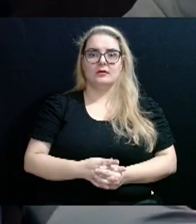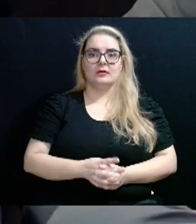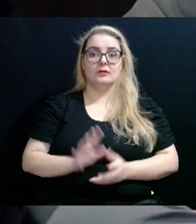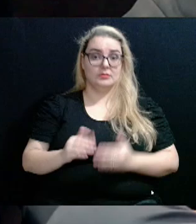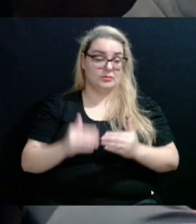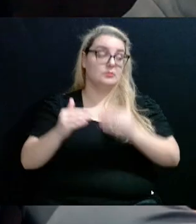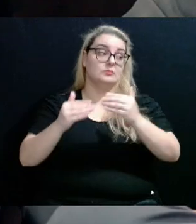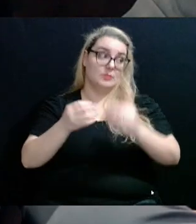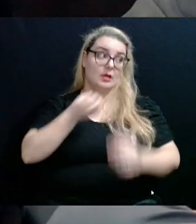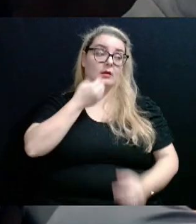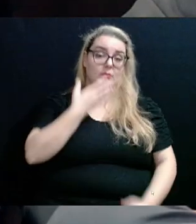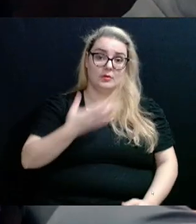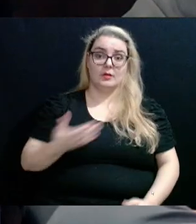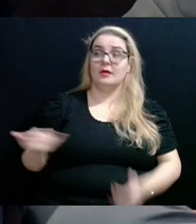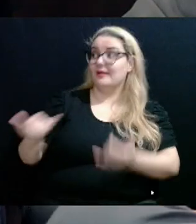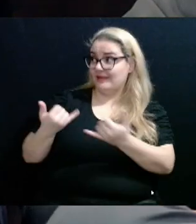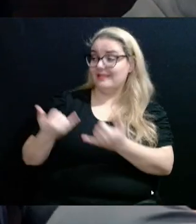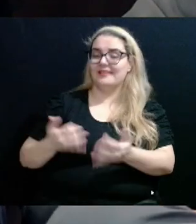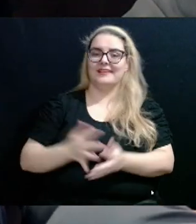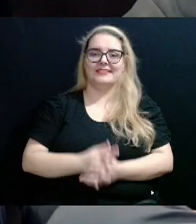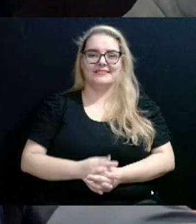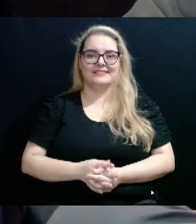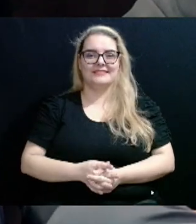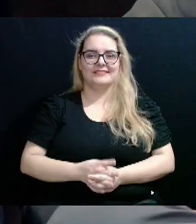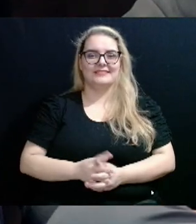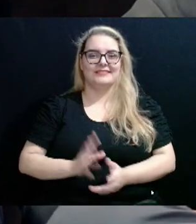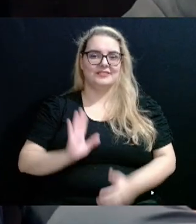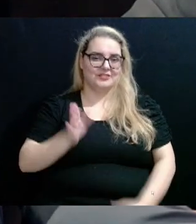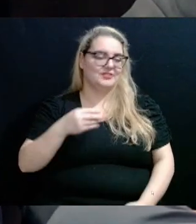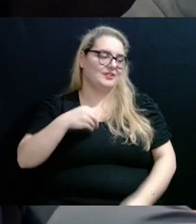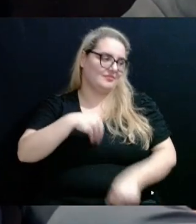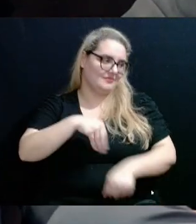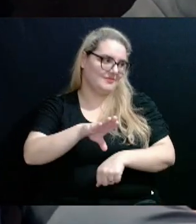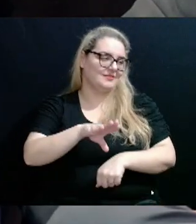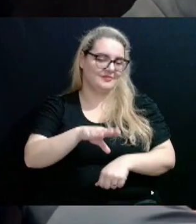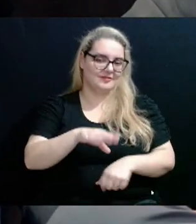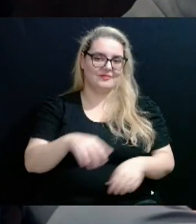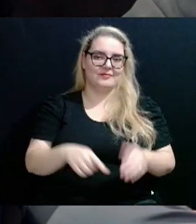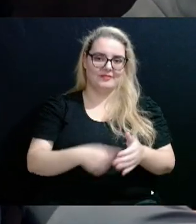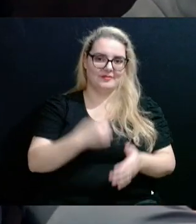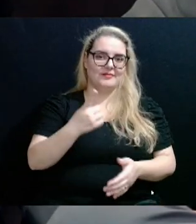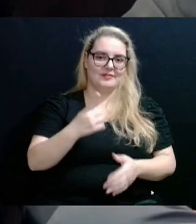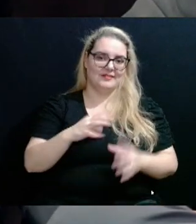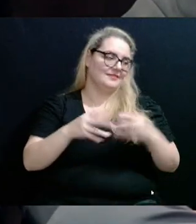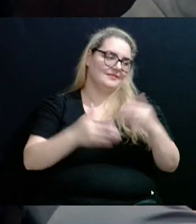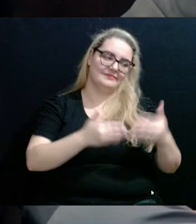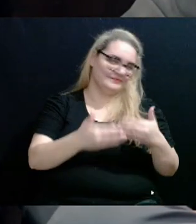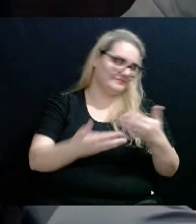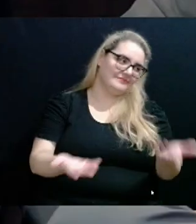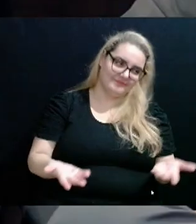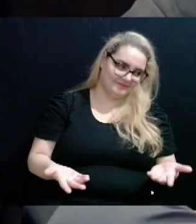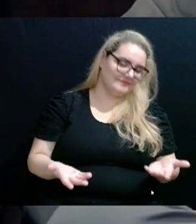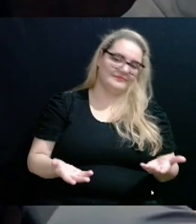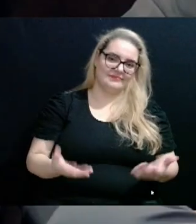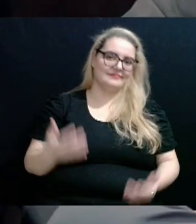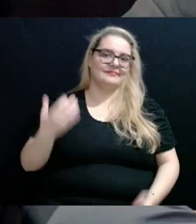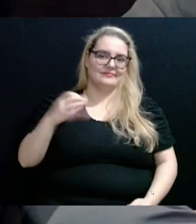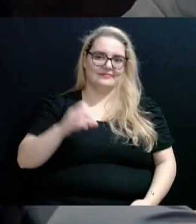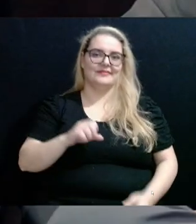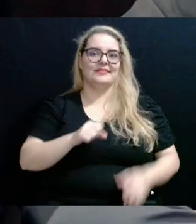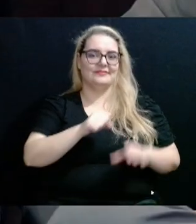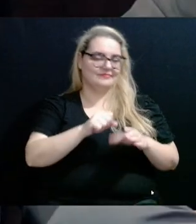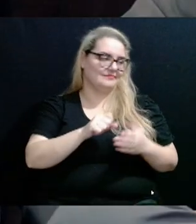gente já mandou para o primeira... tem todo um processo, né, para você publicar seu aplicativo, não é tão fácil assim que nem as